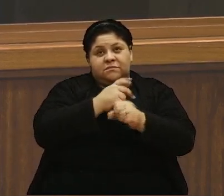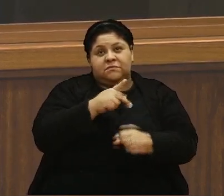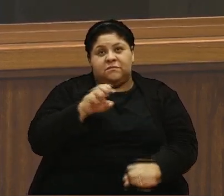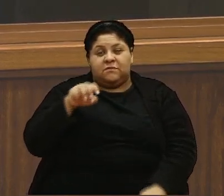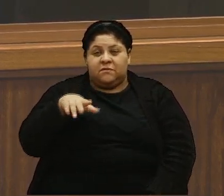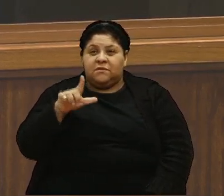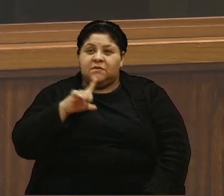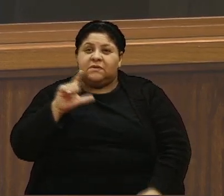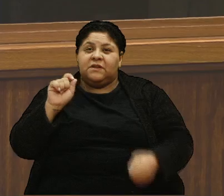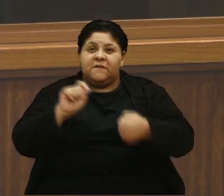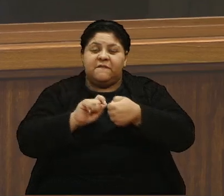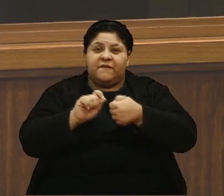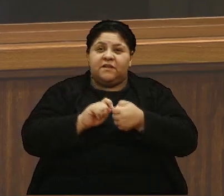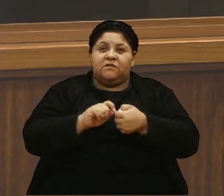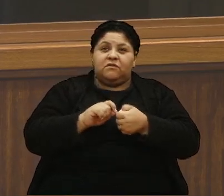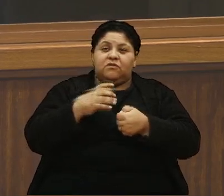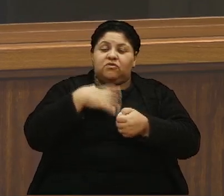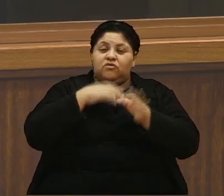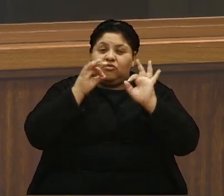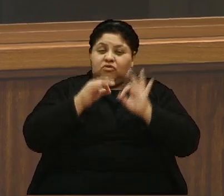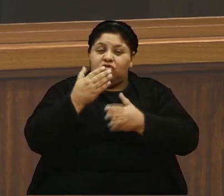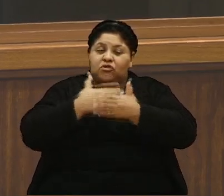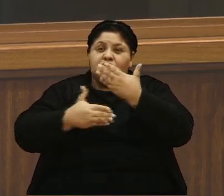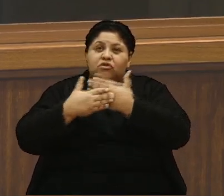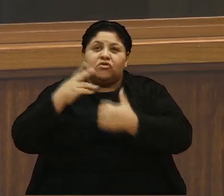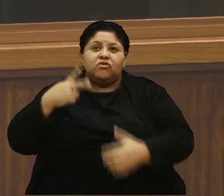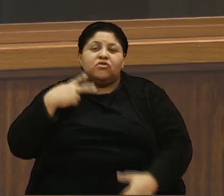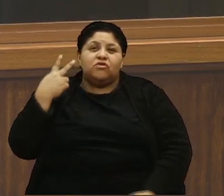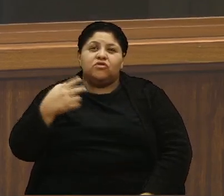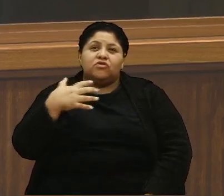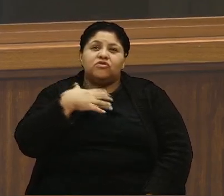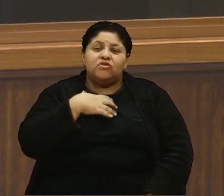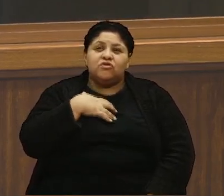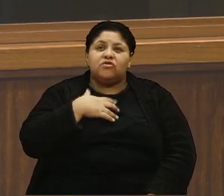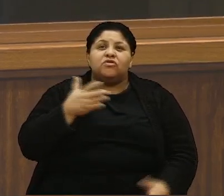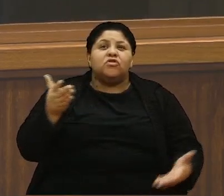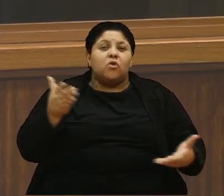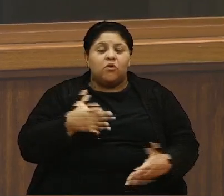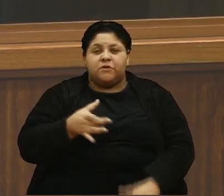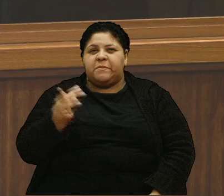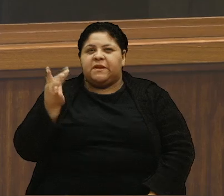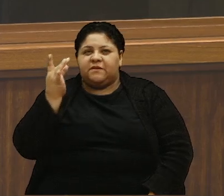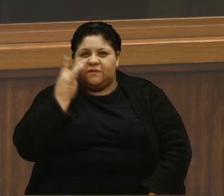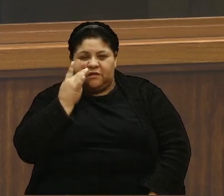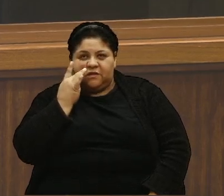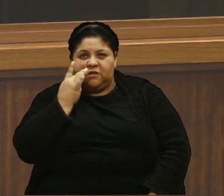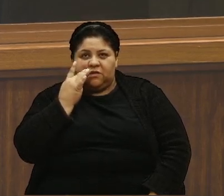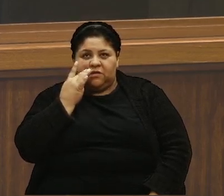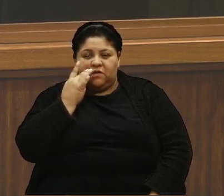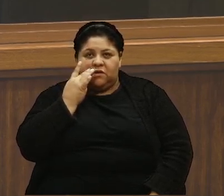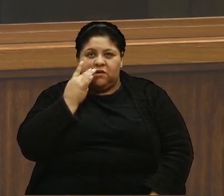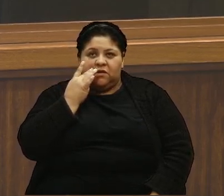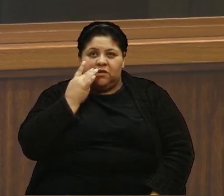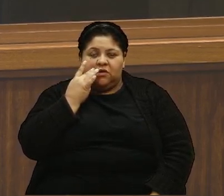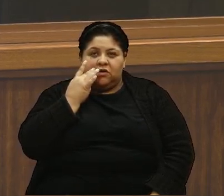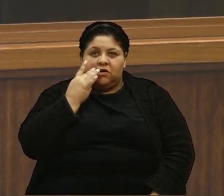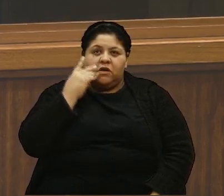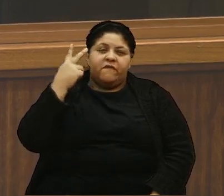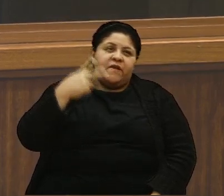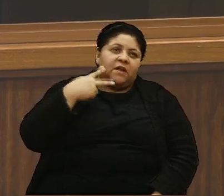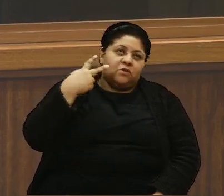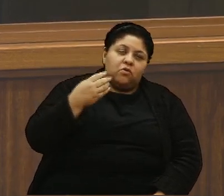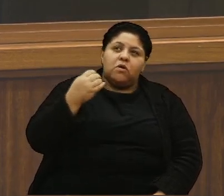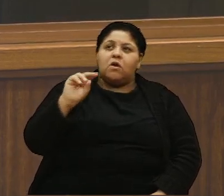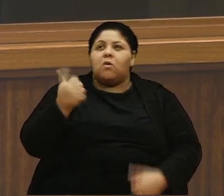tem feito regularmente, todas as vereadoras, de uma forma ou de outra, estão presentes, ou elas, ou através das suas